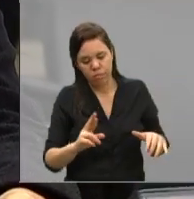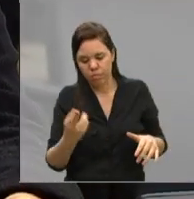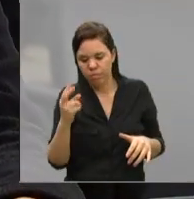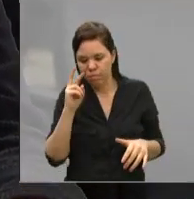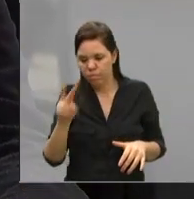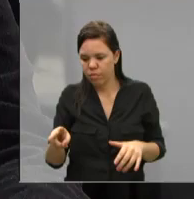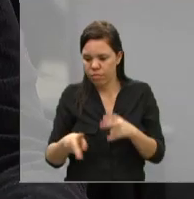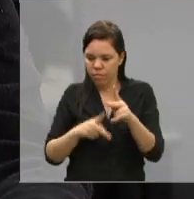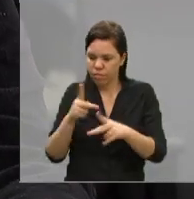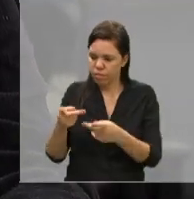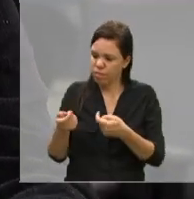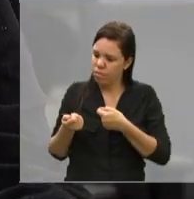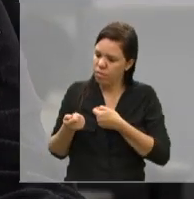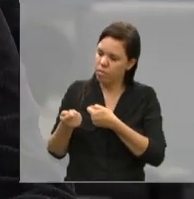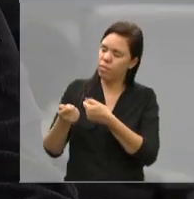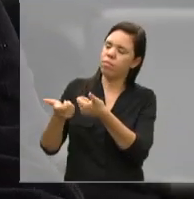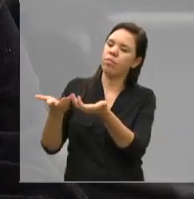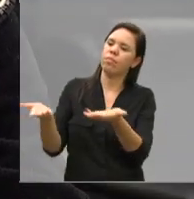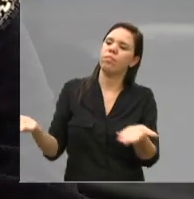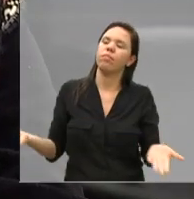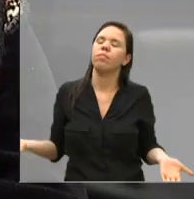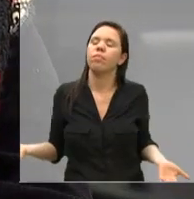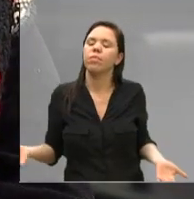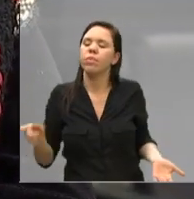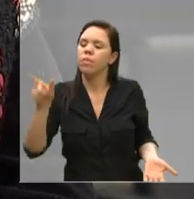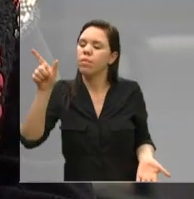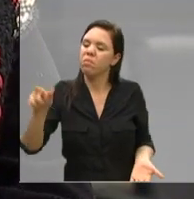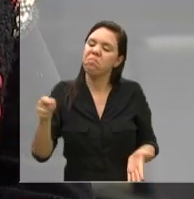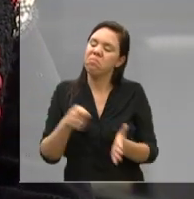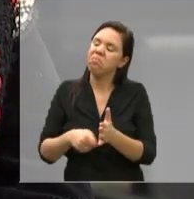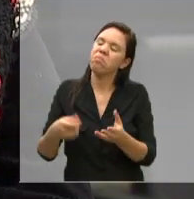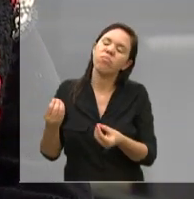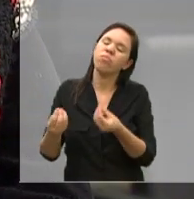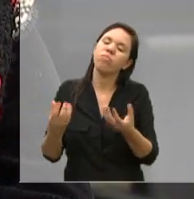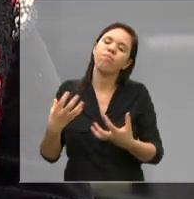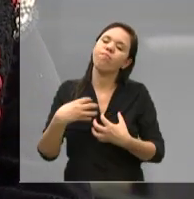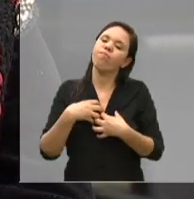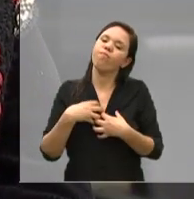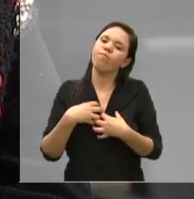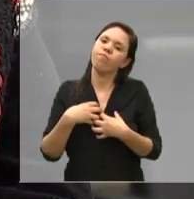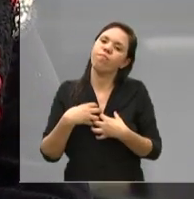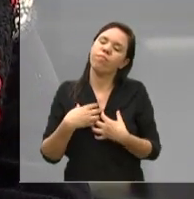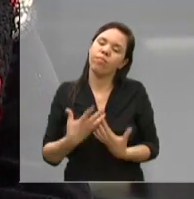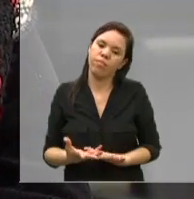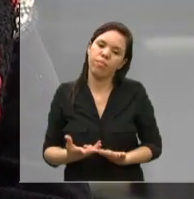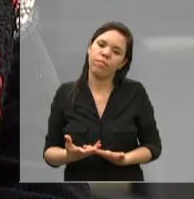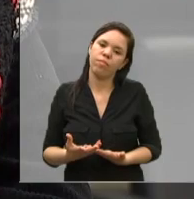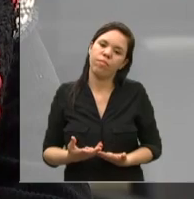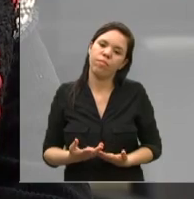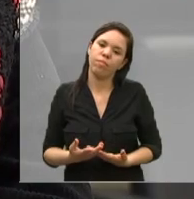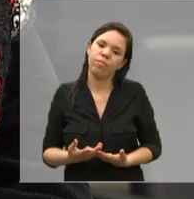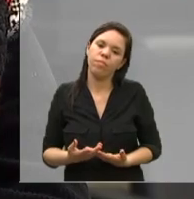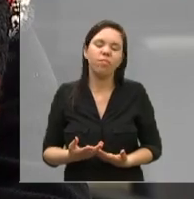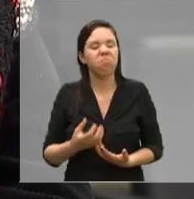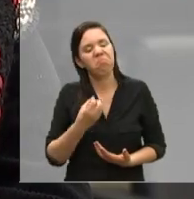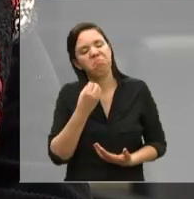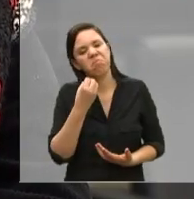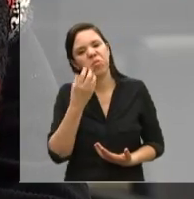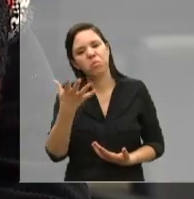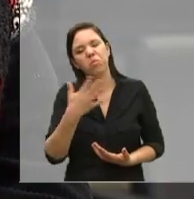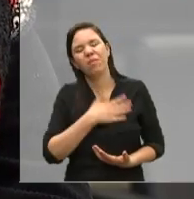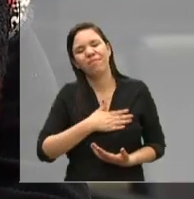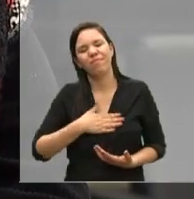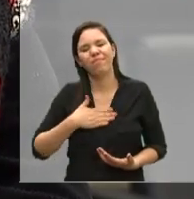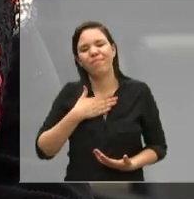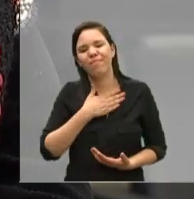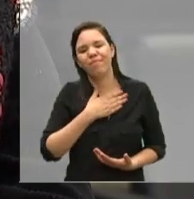população sendo beneficiada pelo aquilo que a senhora fez? Como que é isso? É muito bom, na